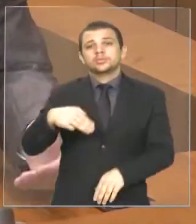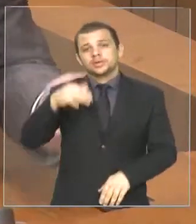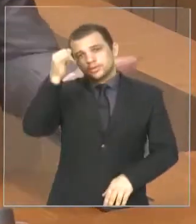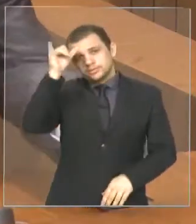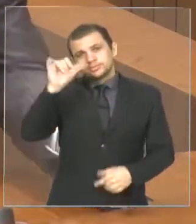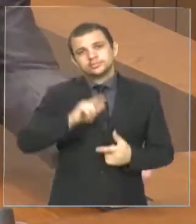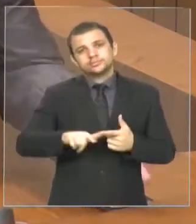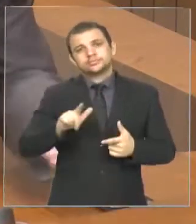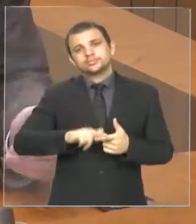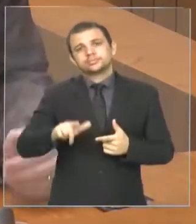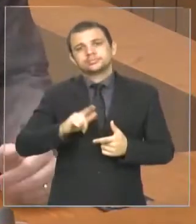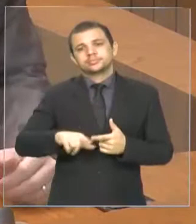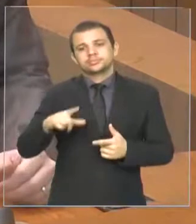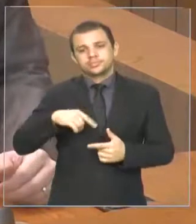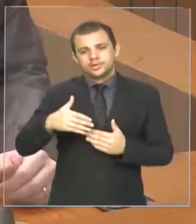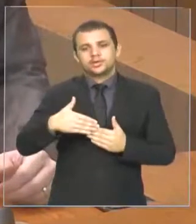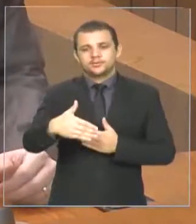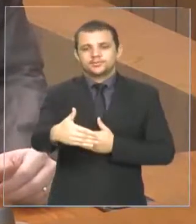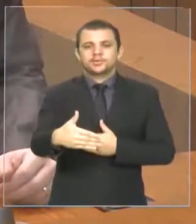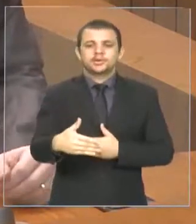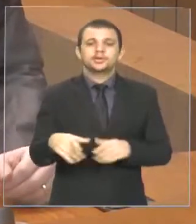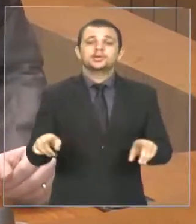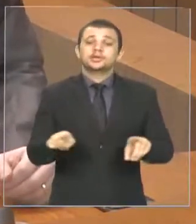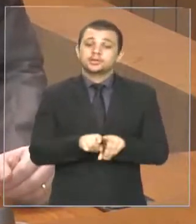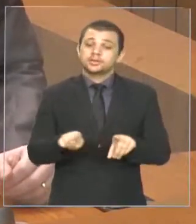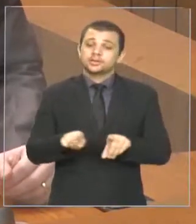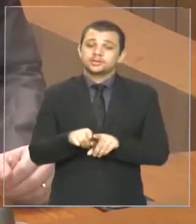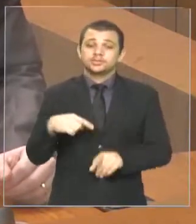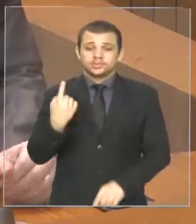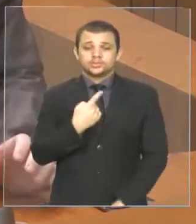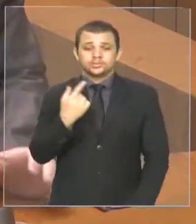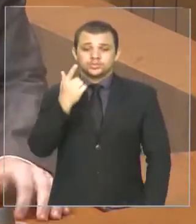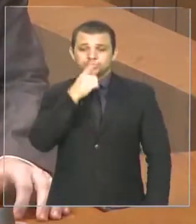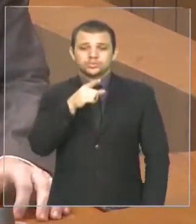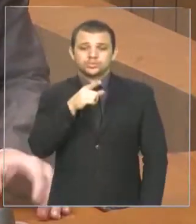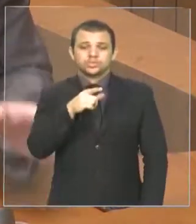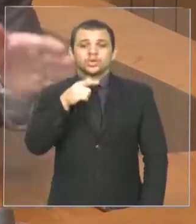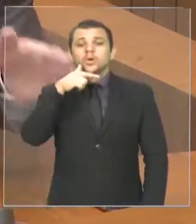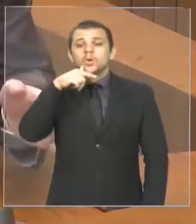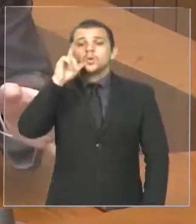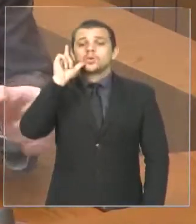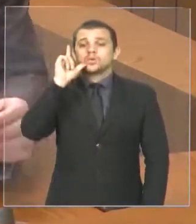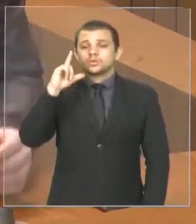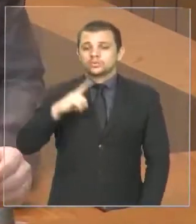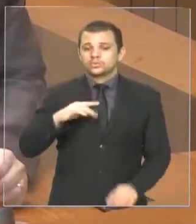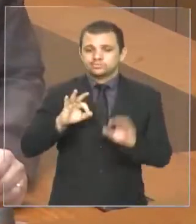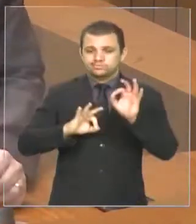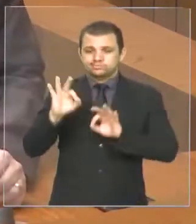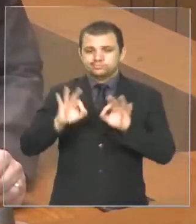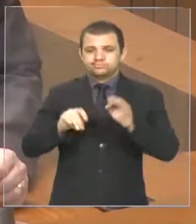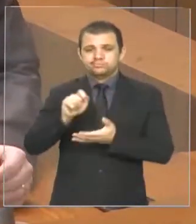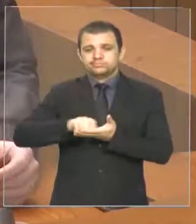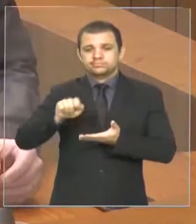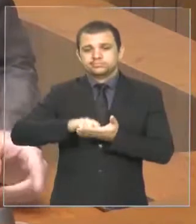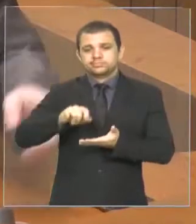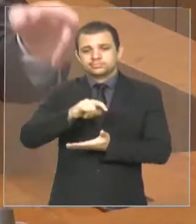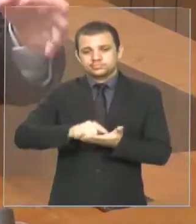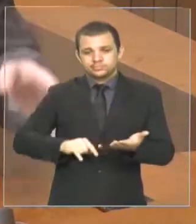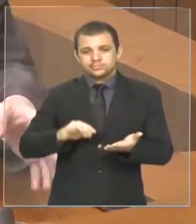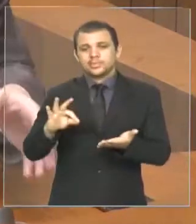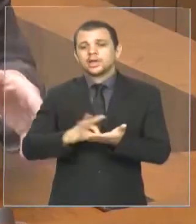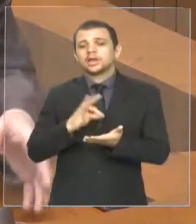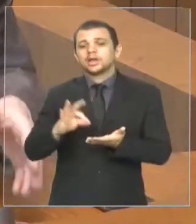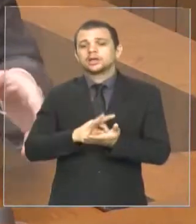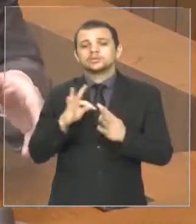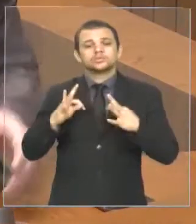que está na iminência de ter, e assim nós o fizemos. Ontem mesmo foi elaborado um documento assinado por